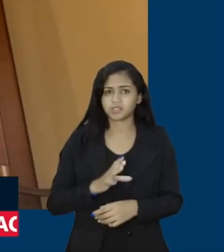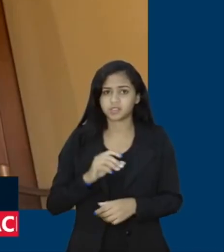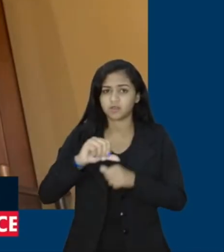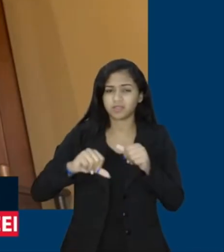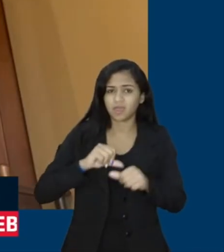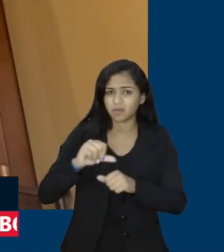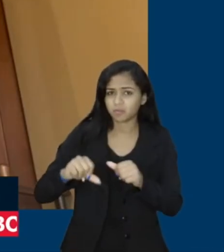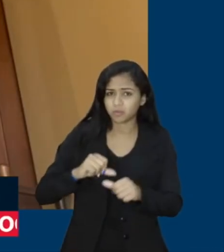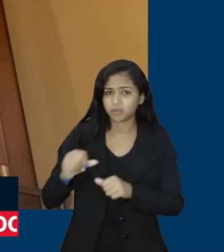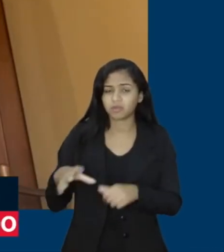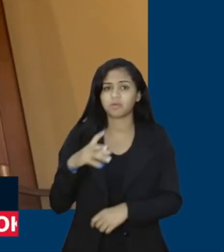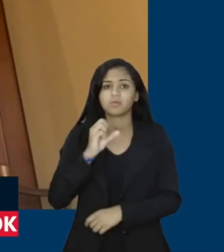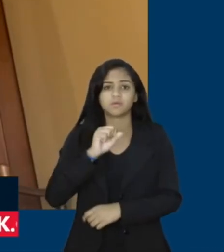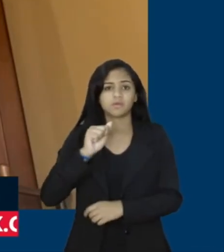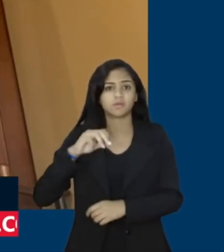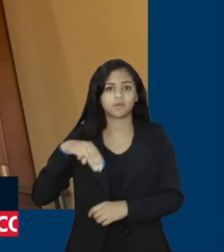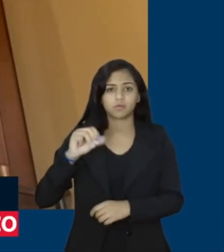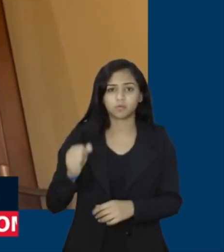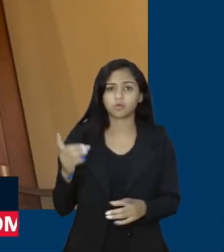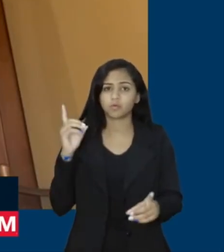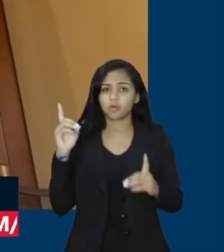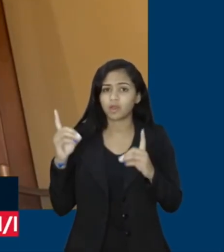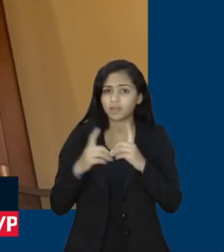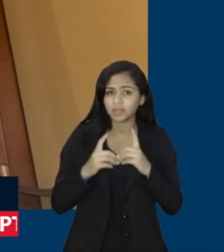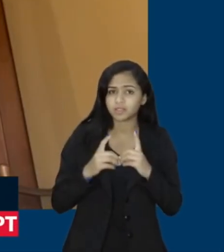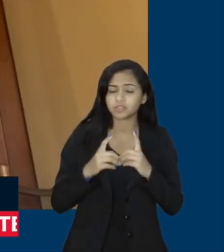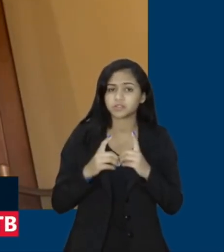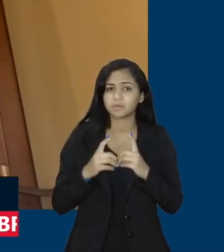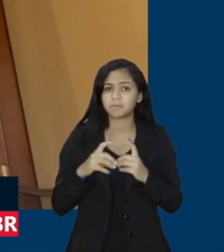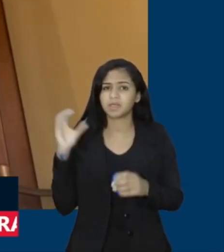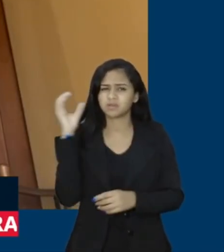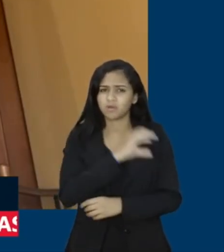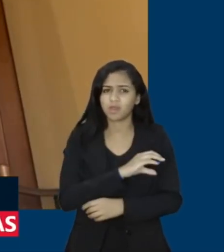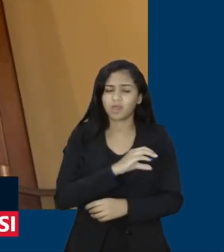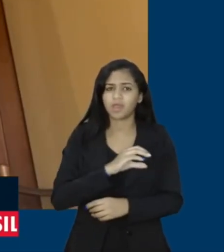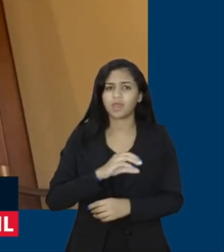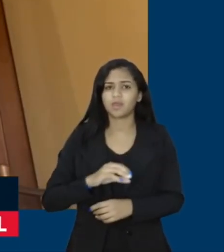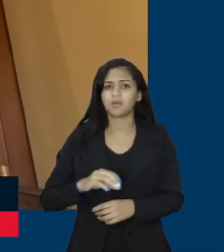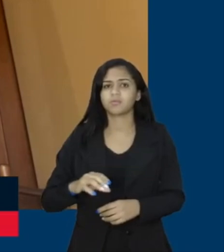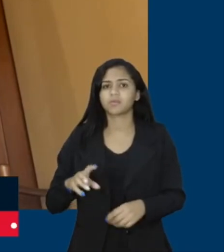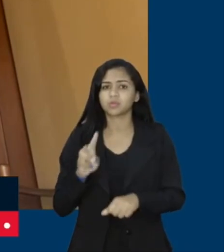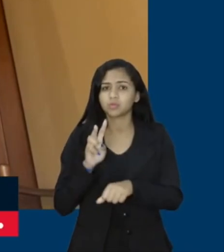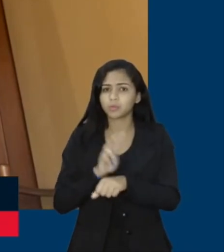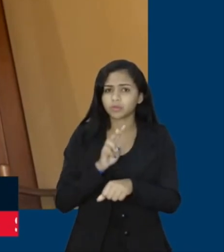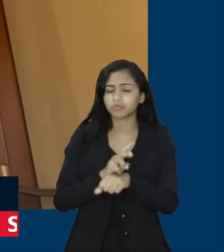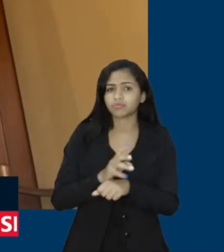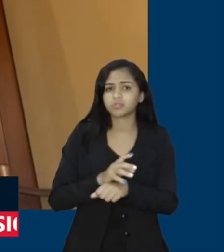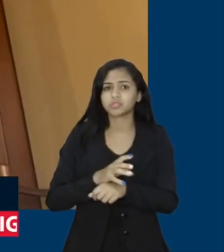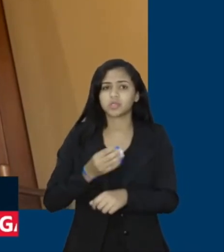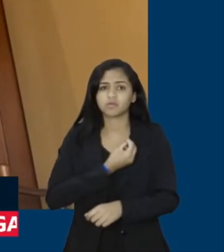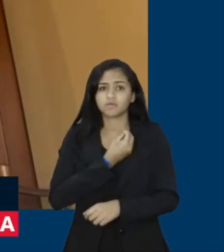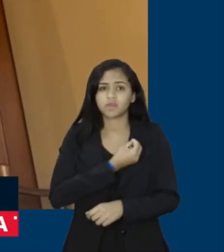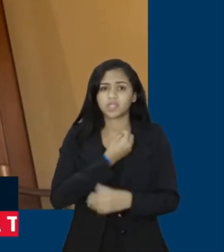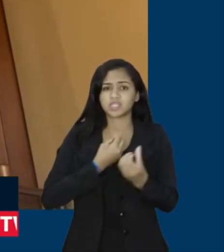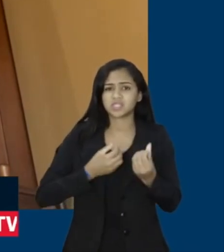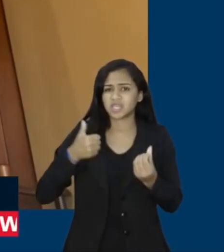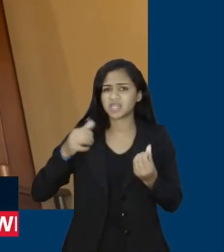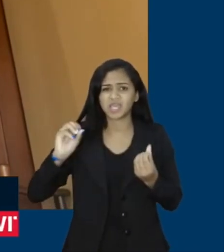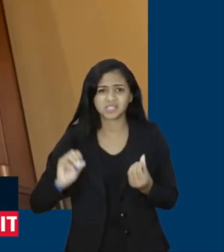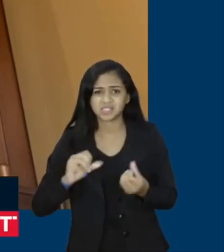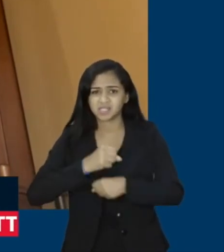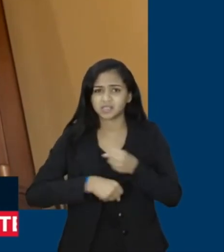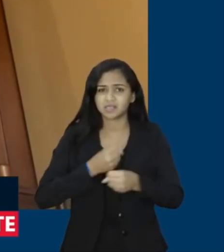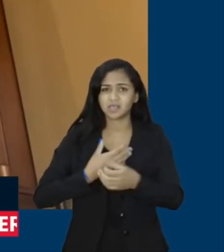ainda pelo SAMU, nos atendimentos de urgência e emergência, salvando vidas, são de 6, 10 anos atrás,